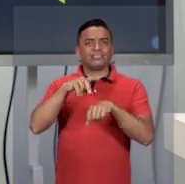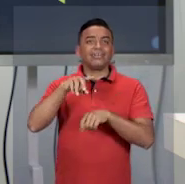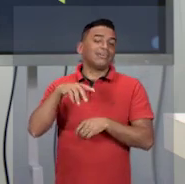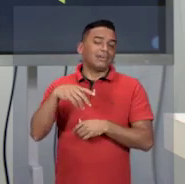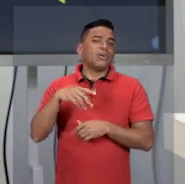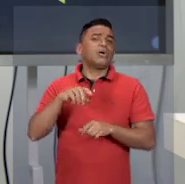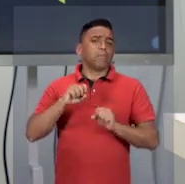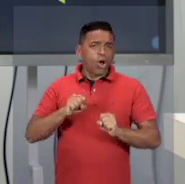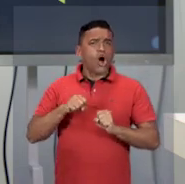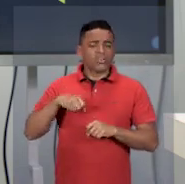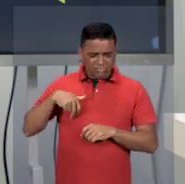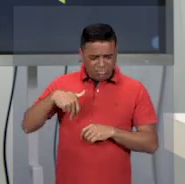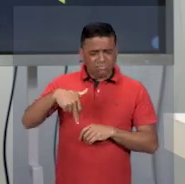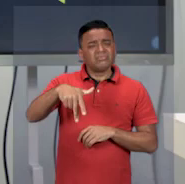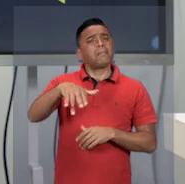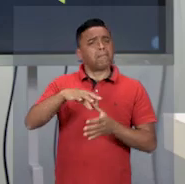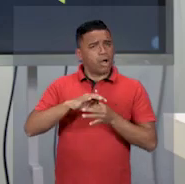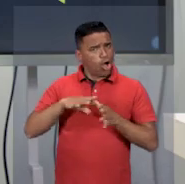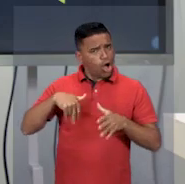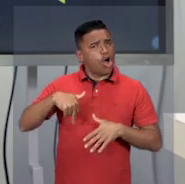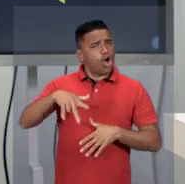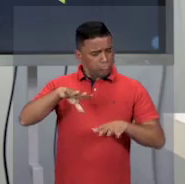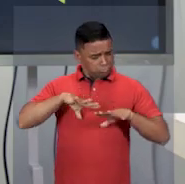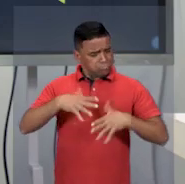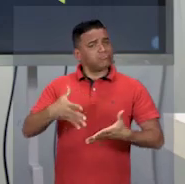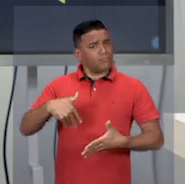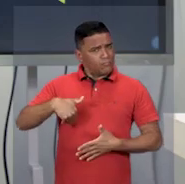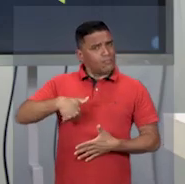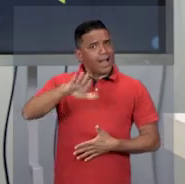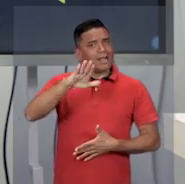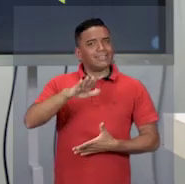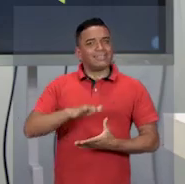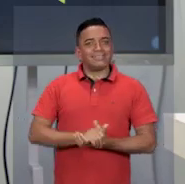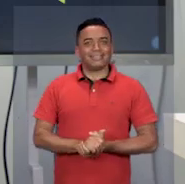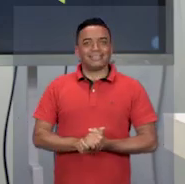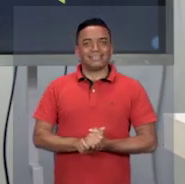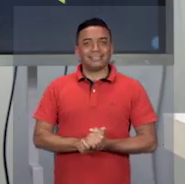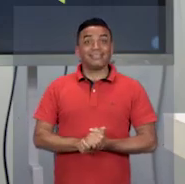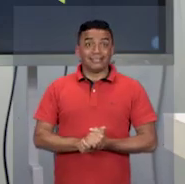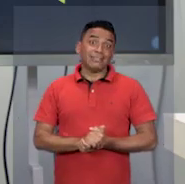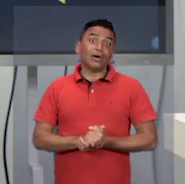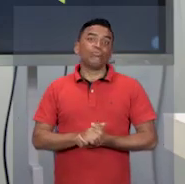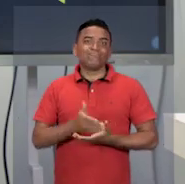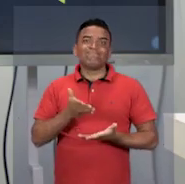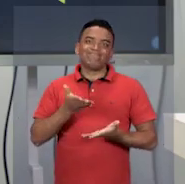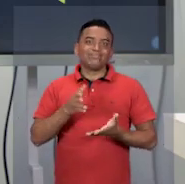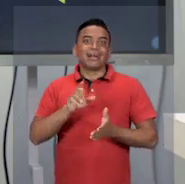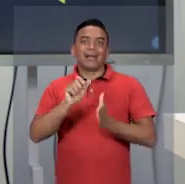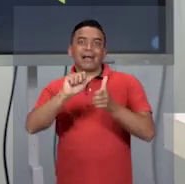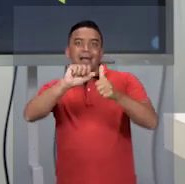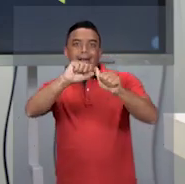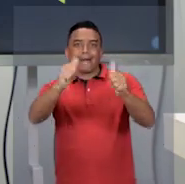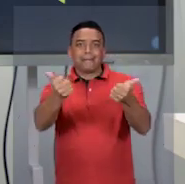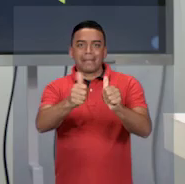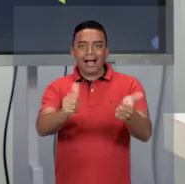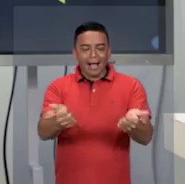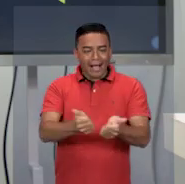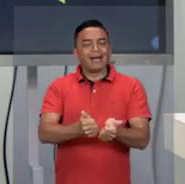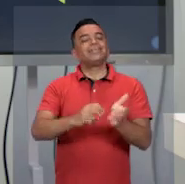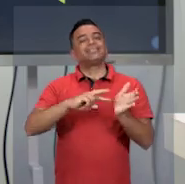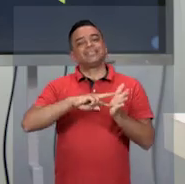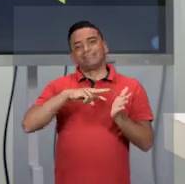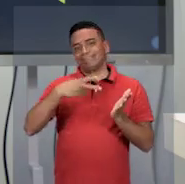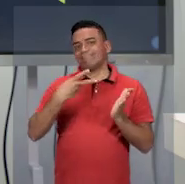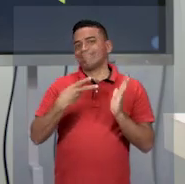Pode ir, vá, atravesse, vá em frente. Então, algumas dessas imagens vão ter